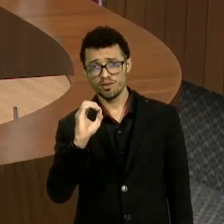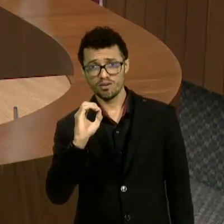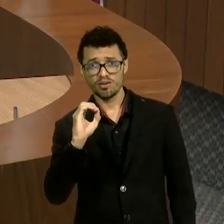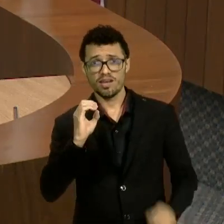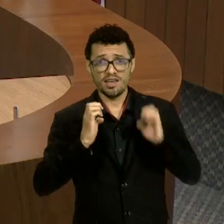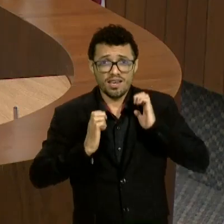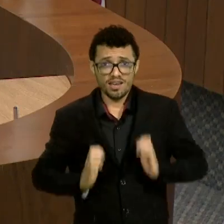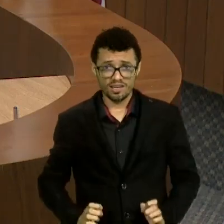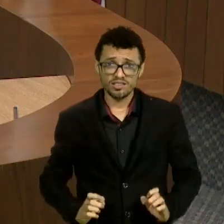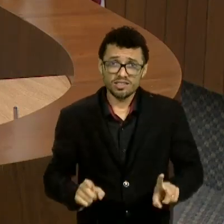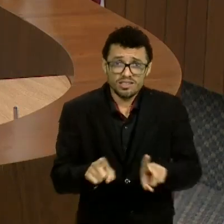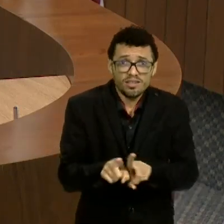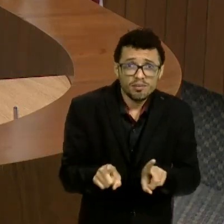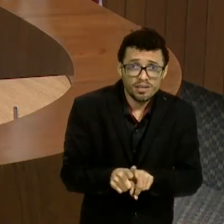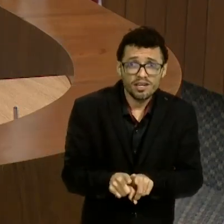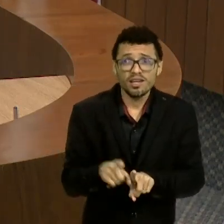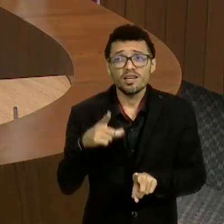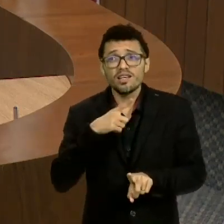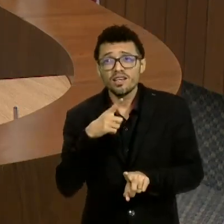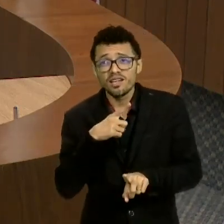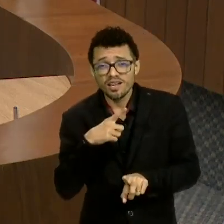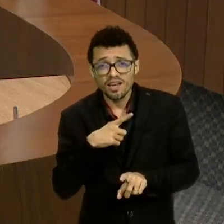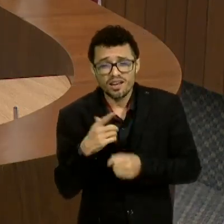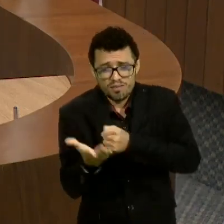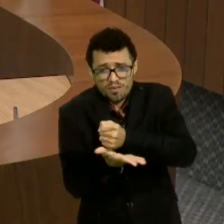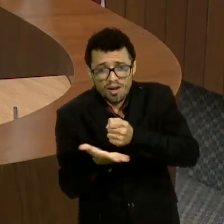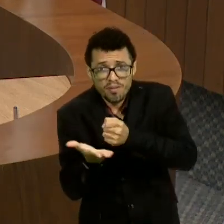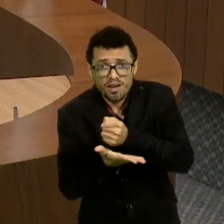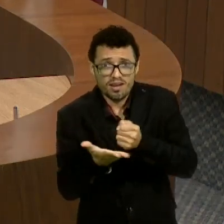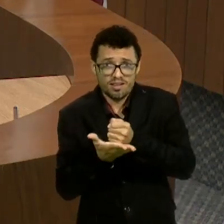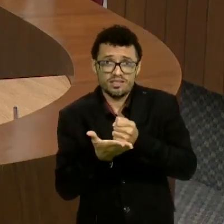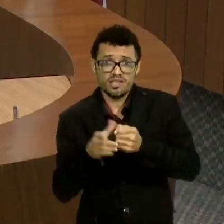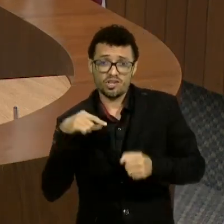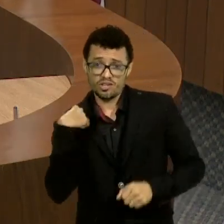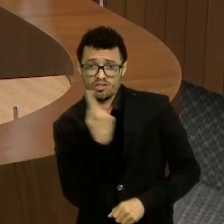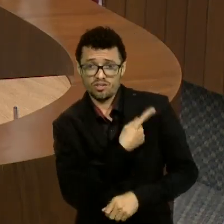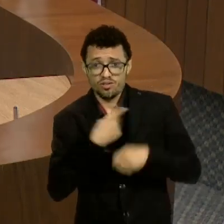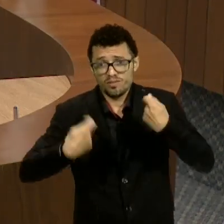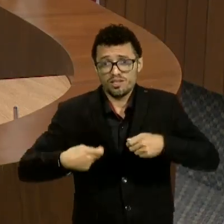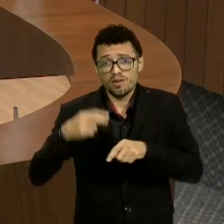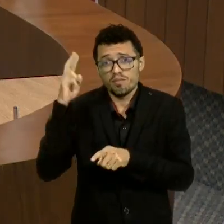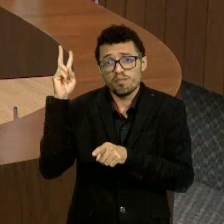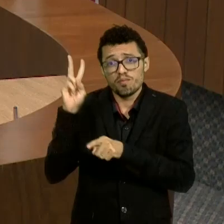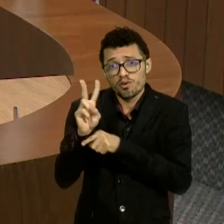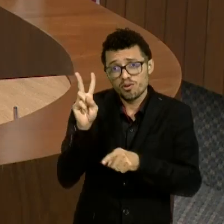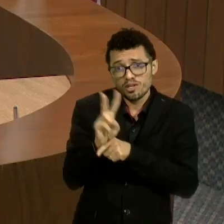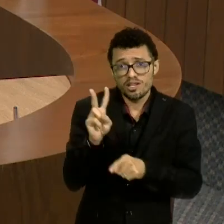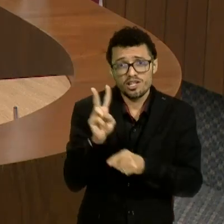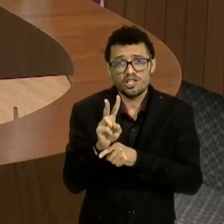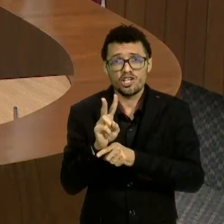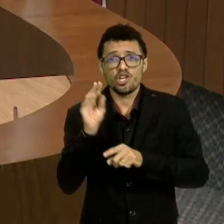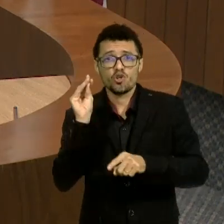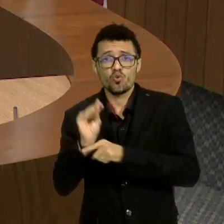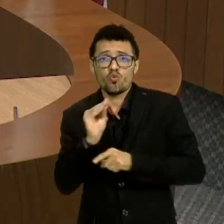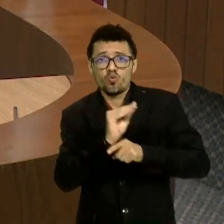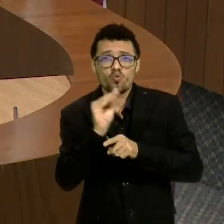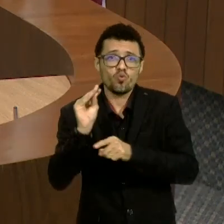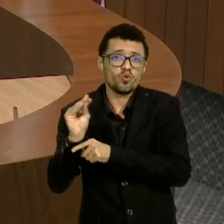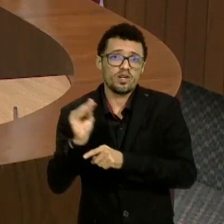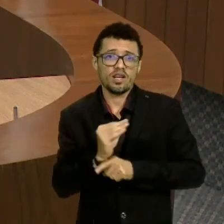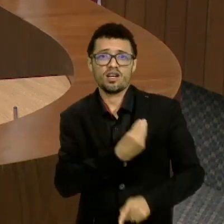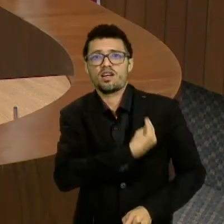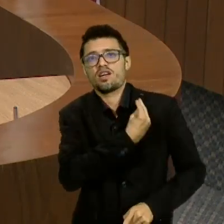maleficiencia sustenta que devemos proteger e preservar a vida a vida